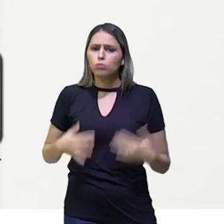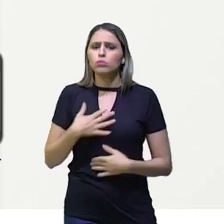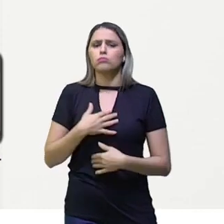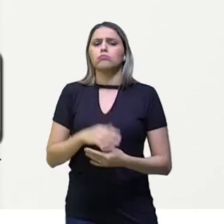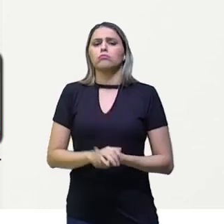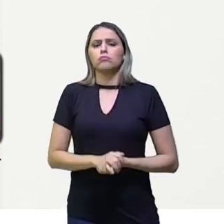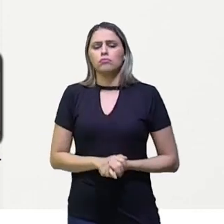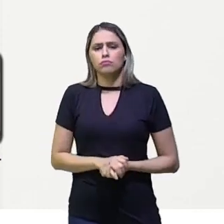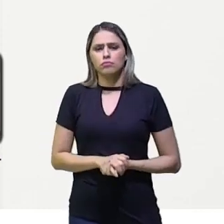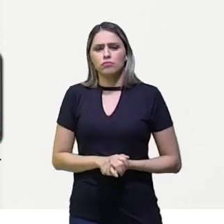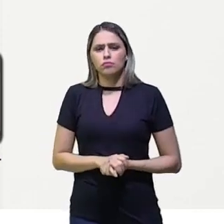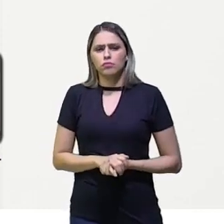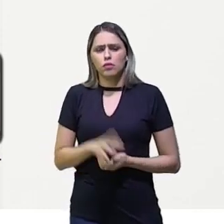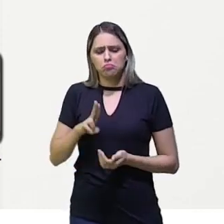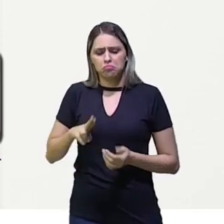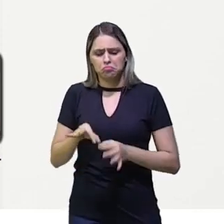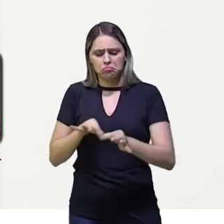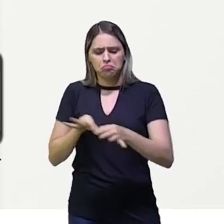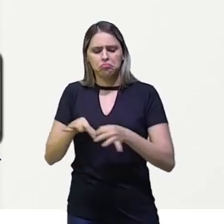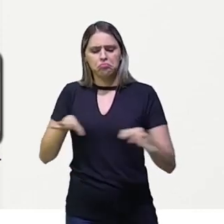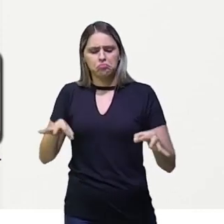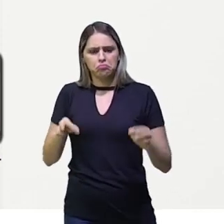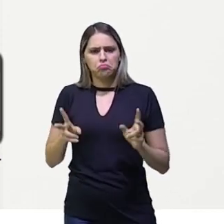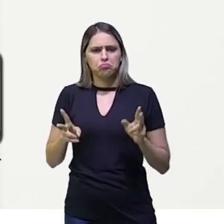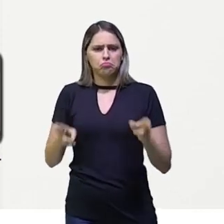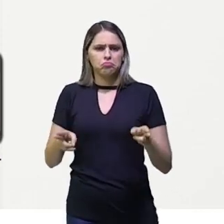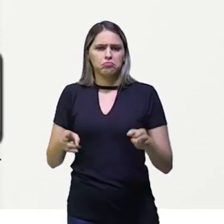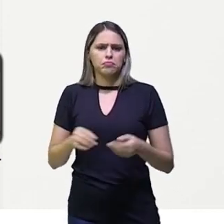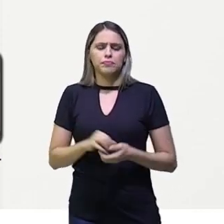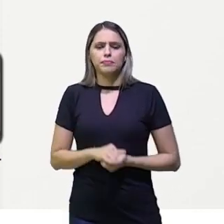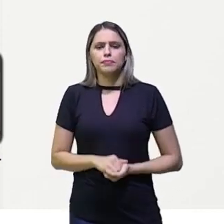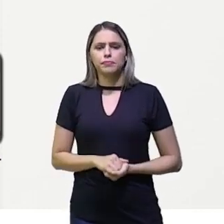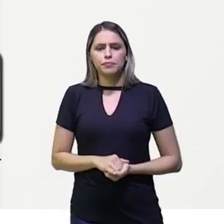Usavam para marcar as medidas.